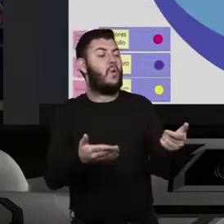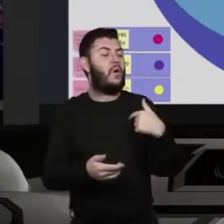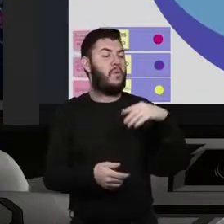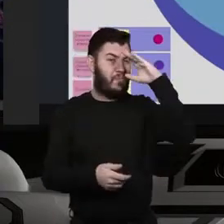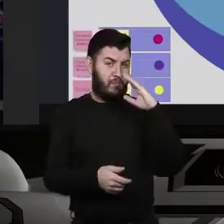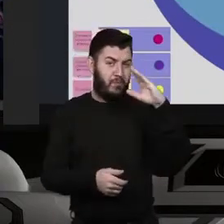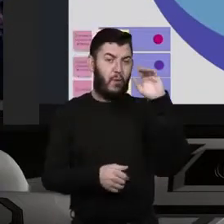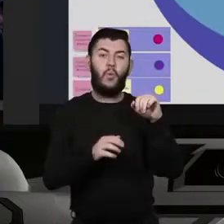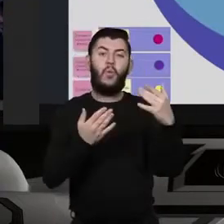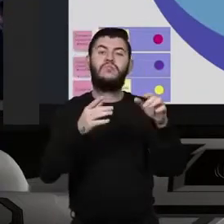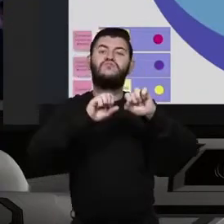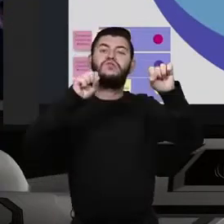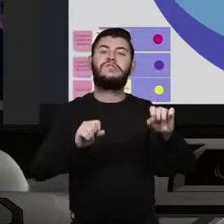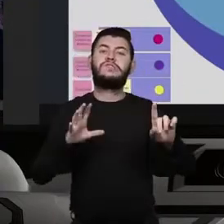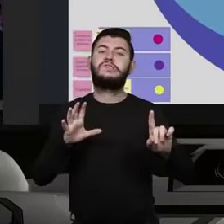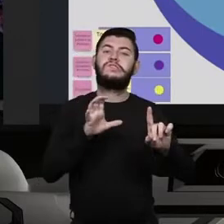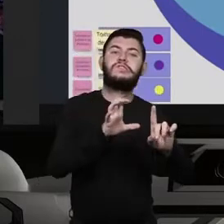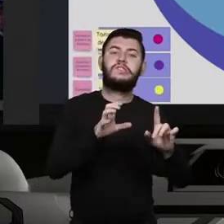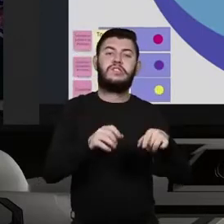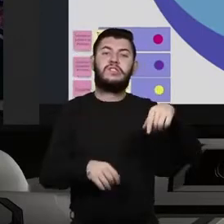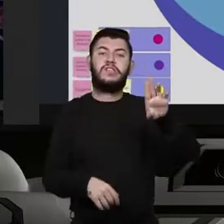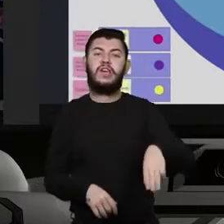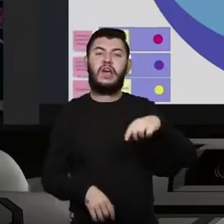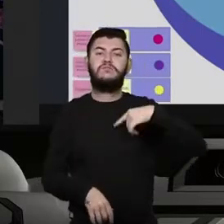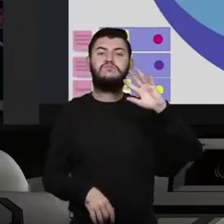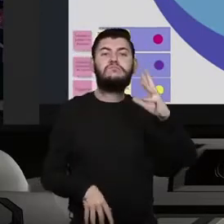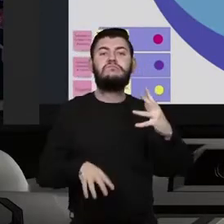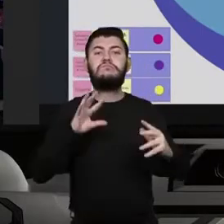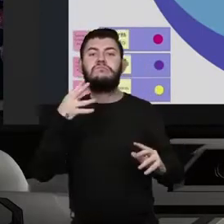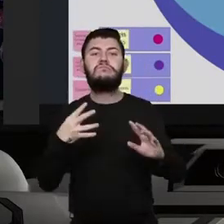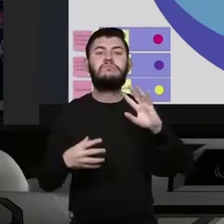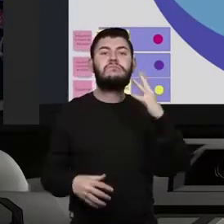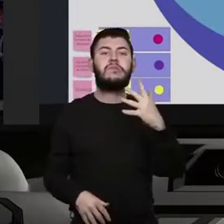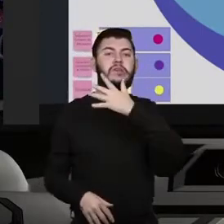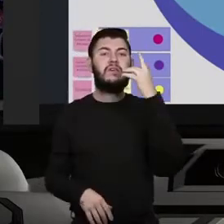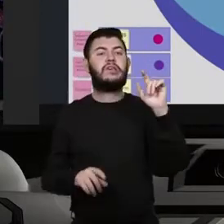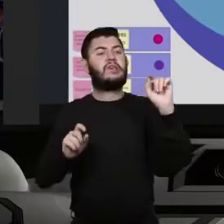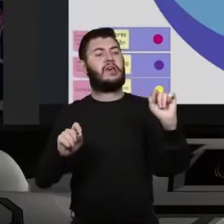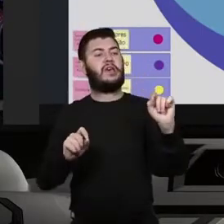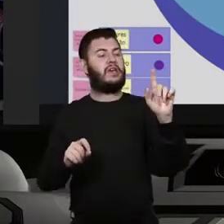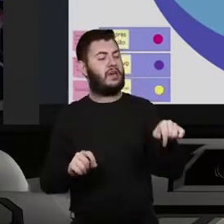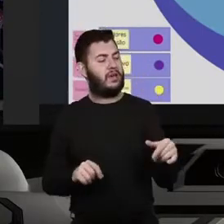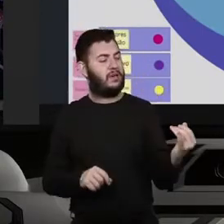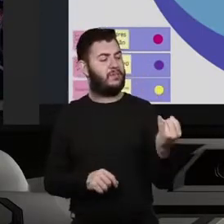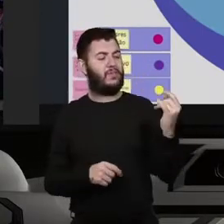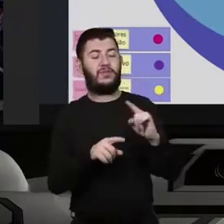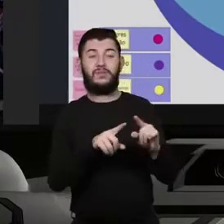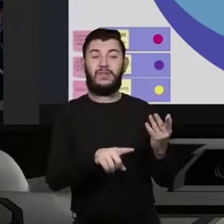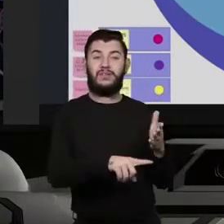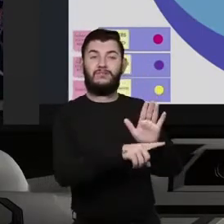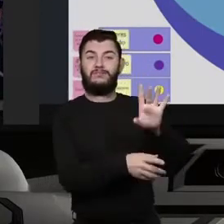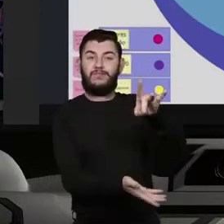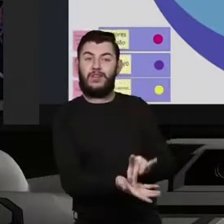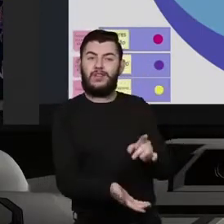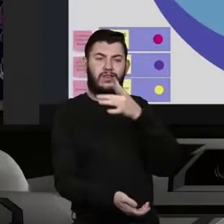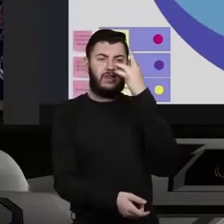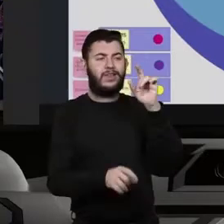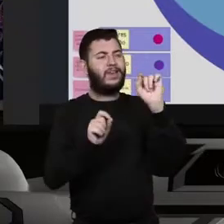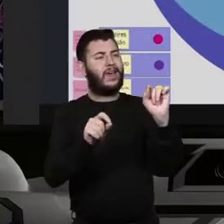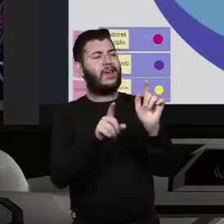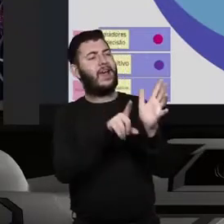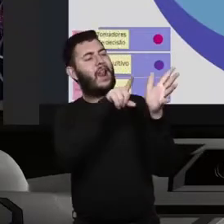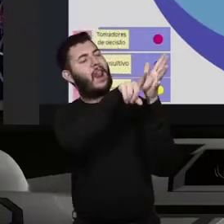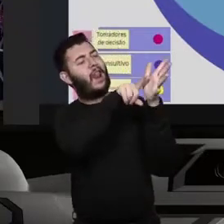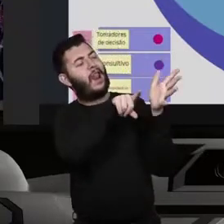impactado. Quem são os tomadores de decisão? Quem são essenciais, mas eles são implementadores? Quem são consultivos? E aí, depois de uma